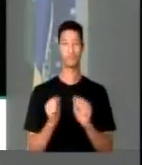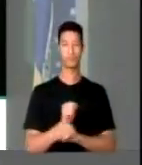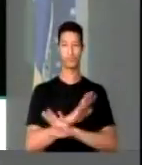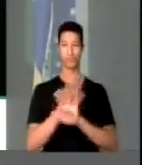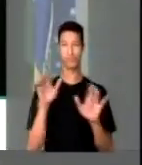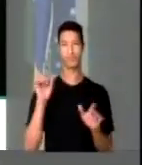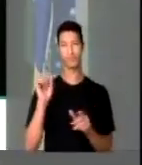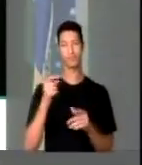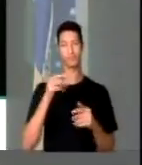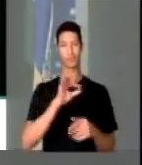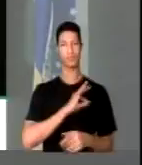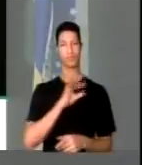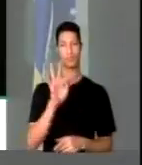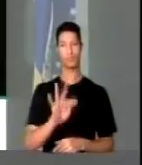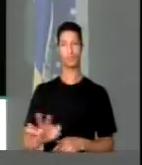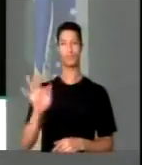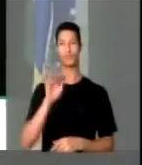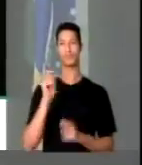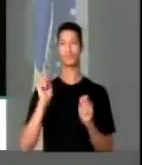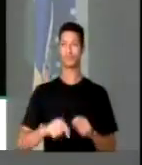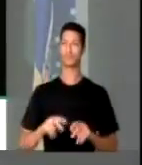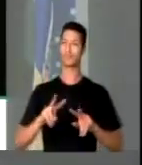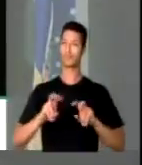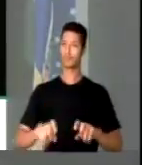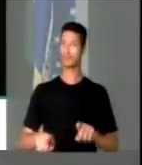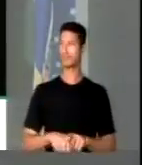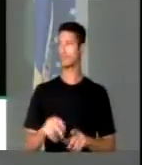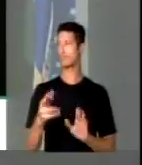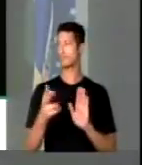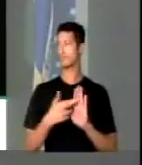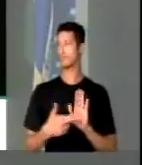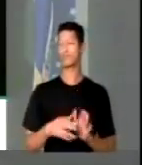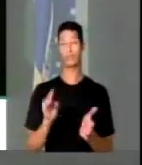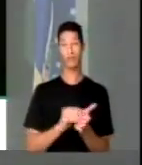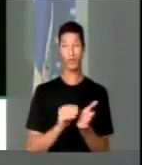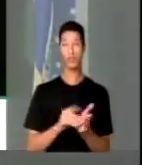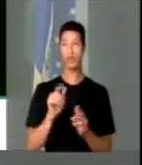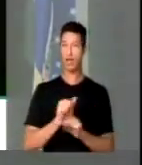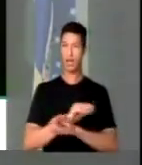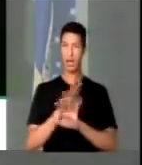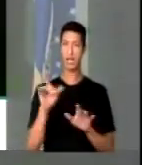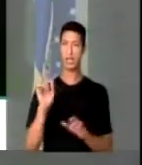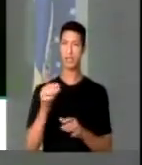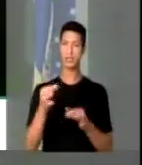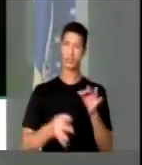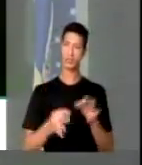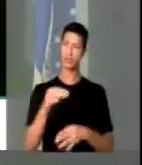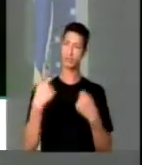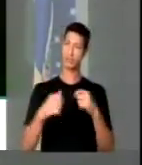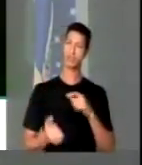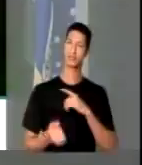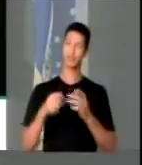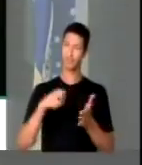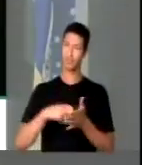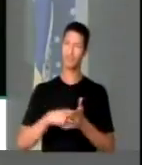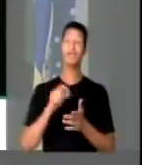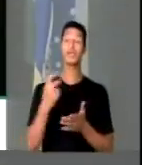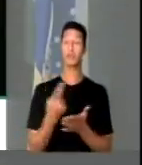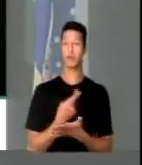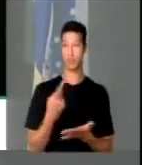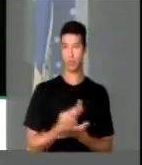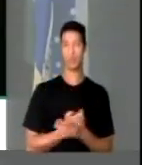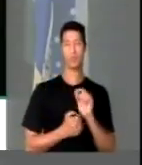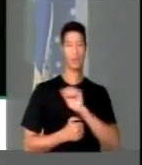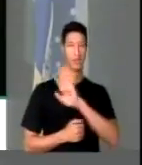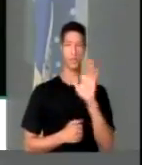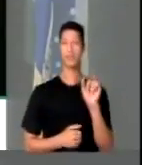claro que a Polícia Federal deve investigar as irregularidades. É claro que a Justiça precisa punir quem errou.